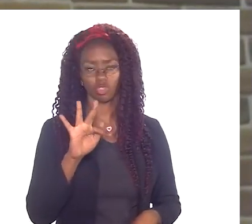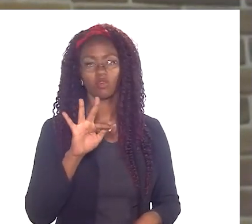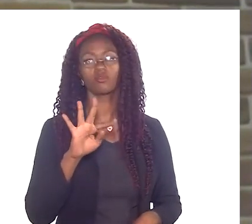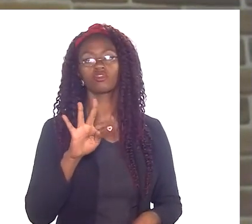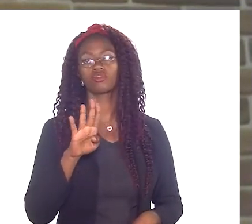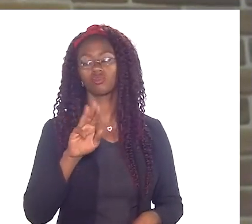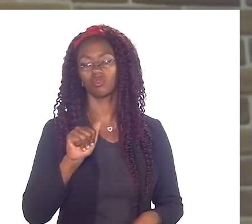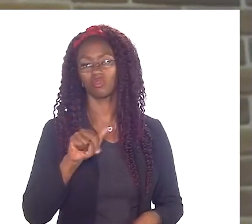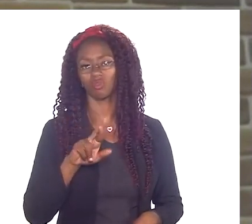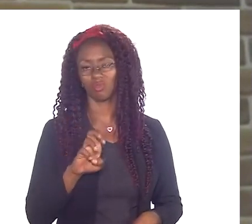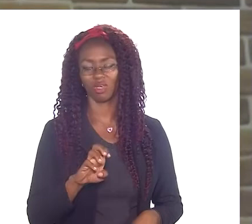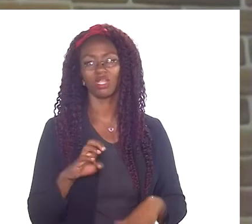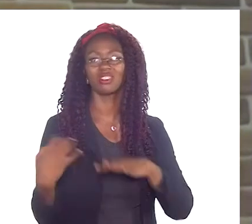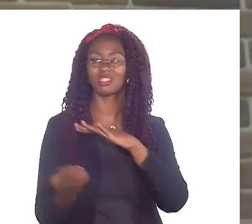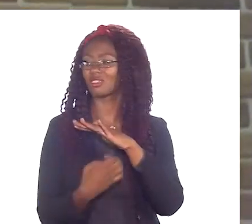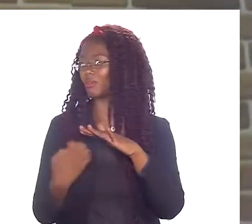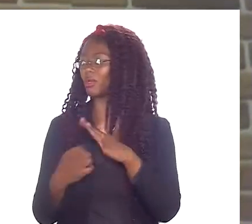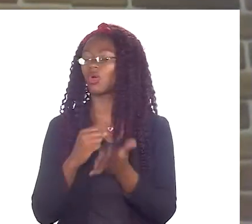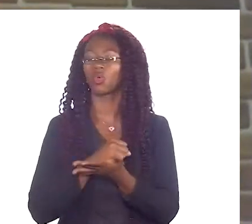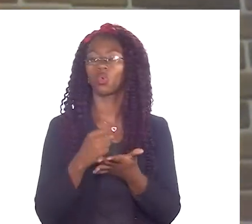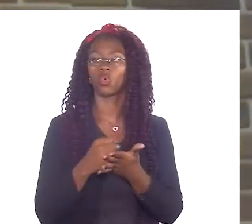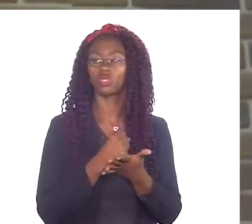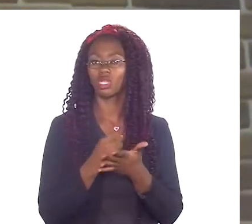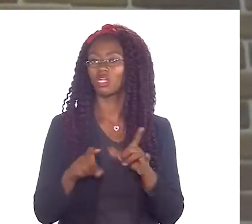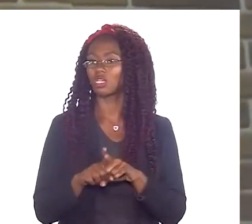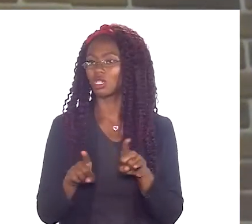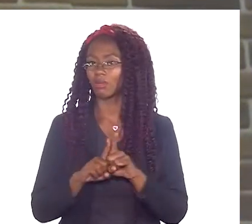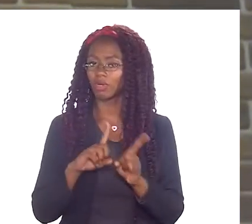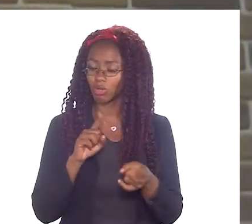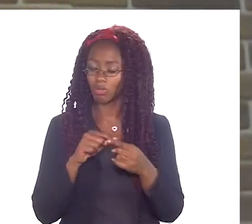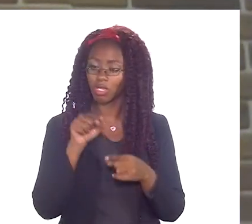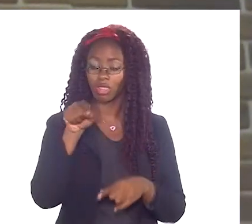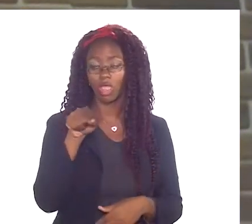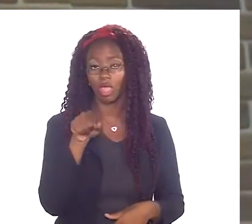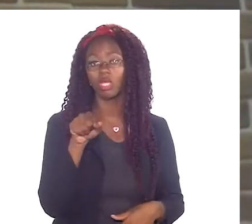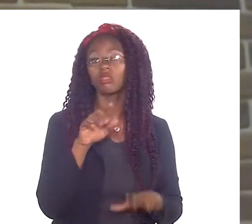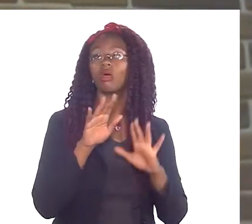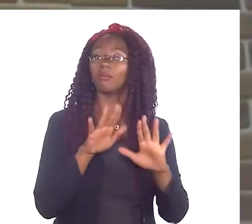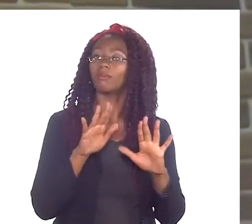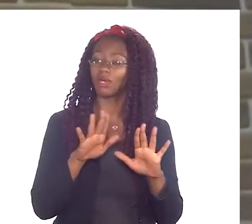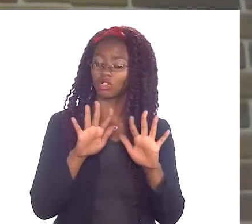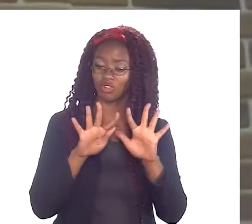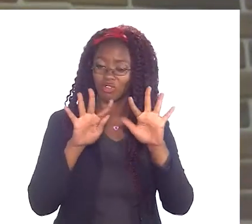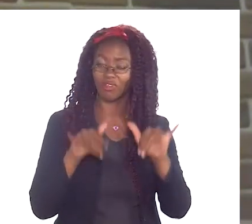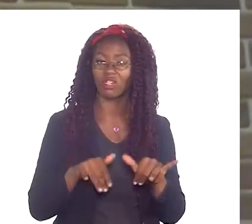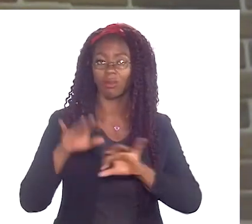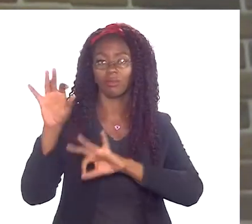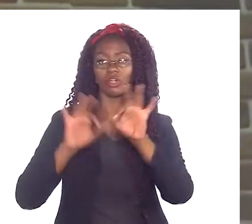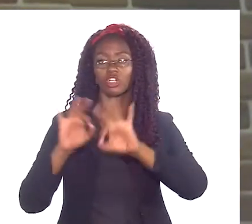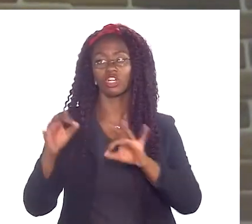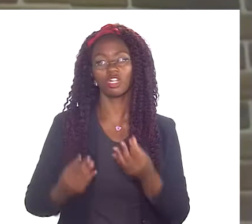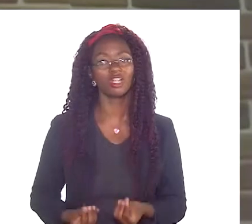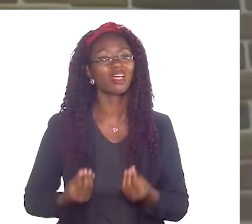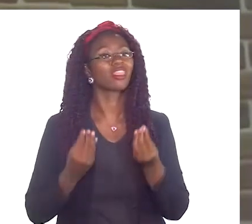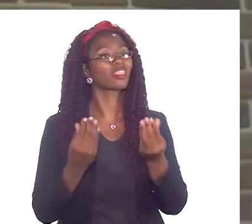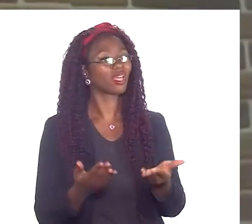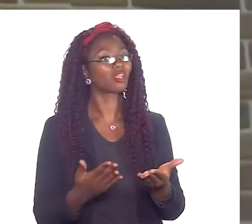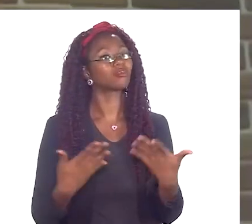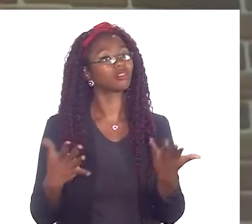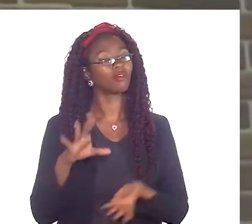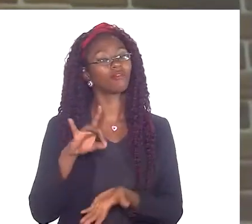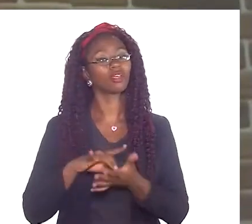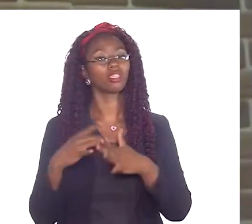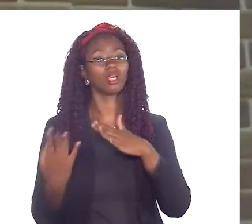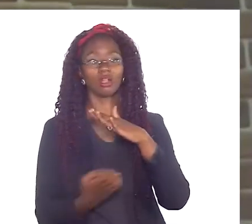gente tem totalmente gratuito e as empresas contratam os talentos através de uma trilha. Só que essa trilha, no final, você tem projetos que você entrega.